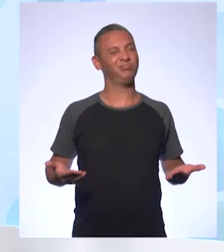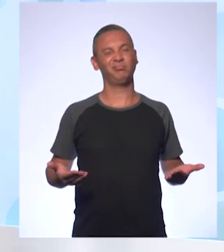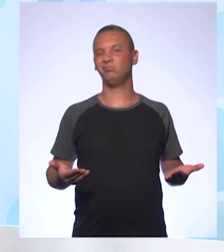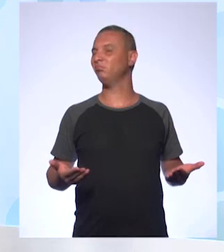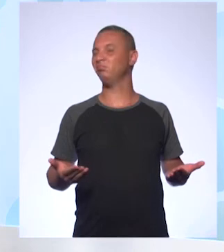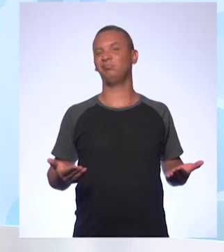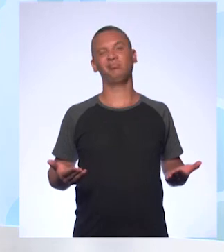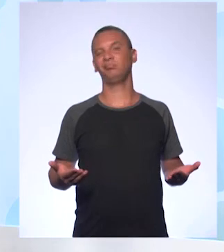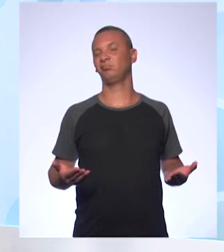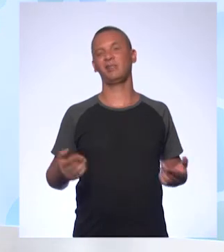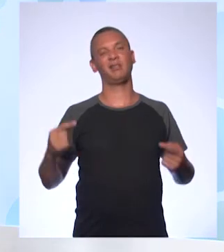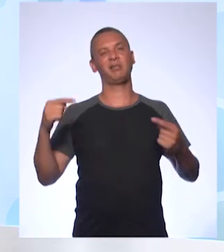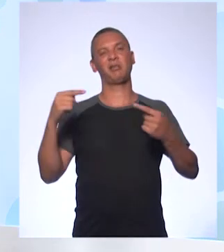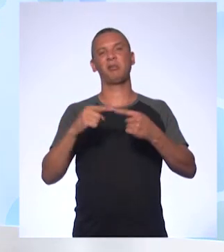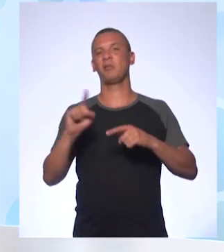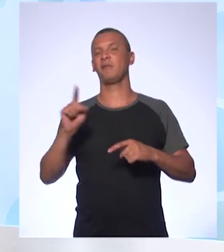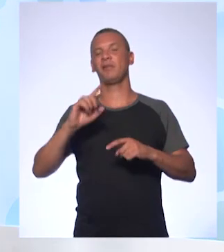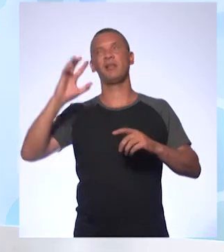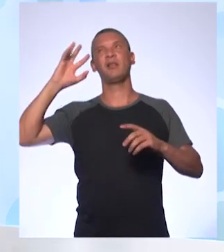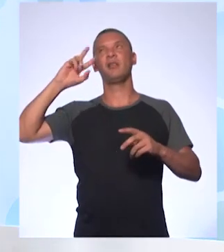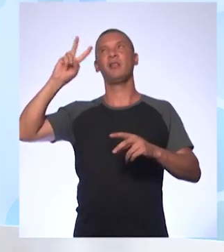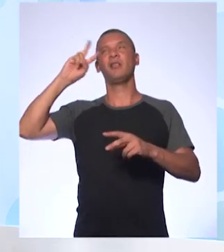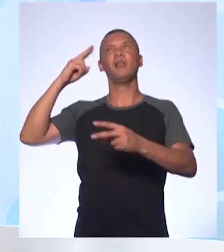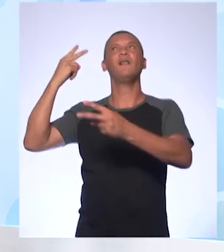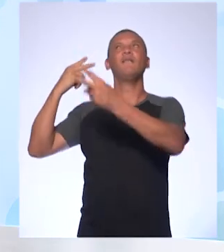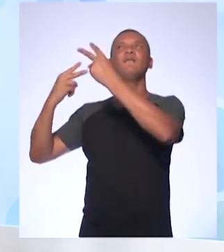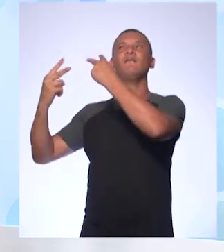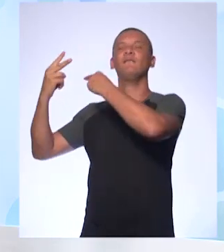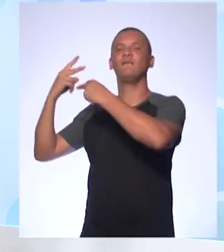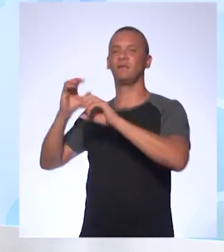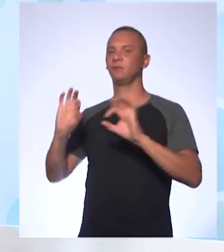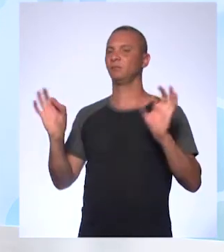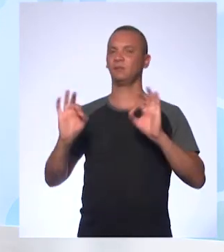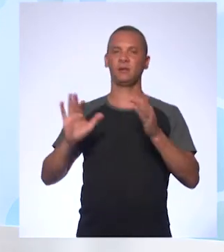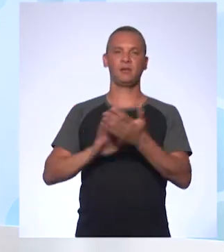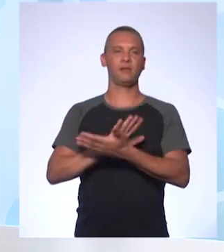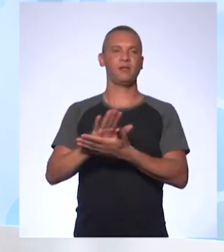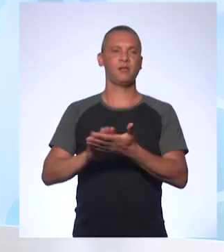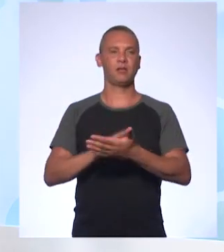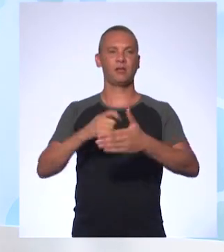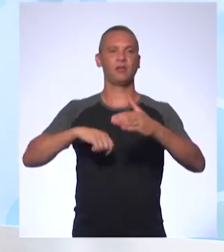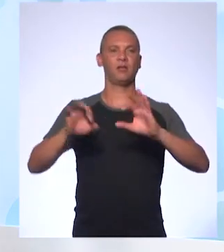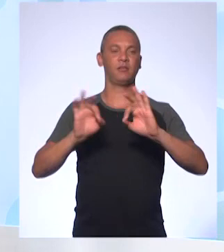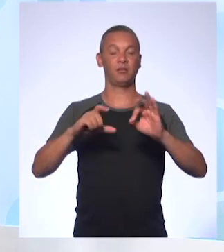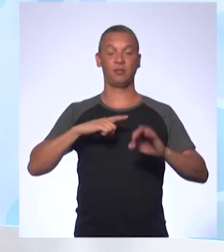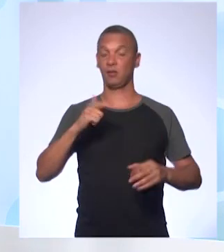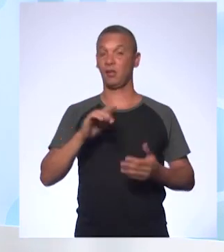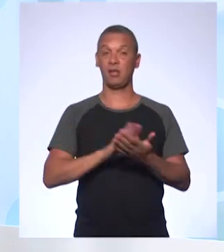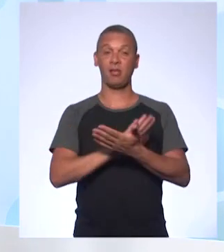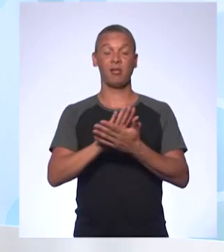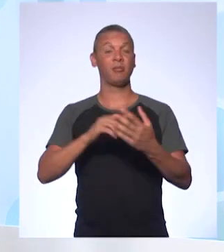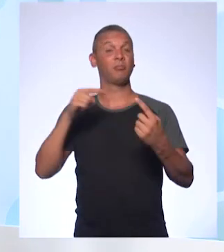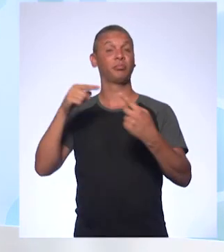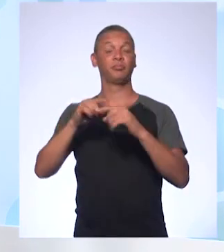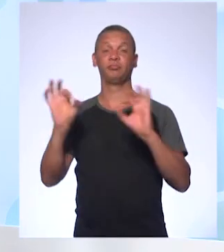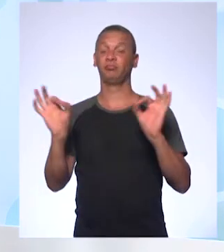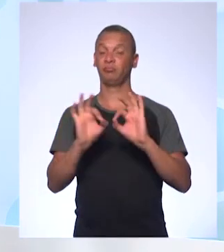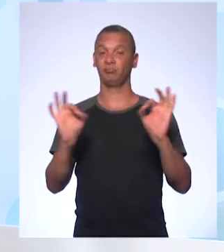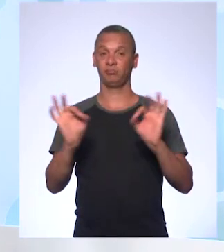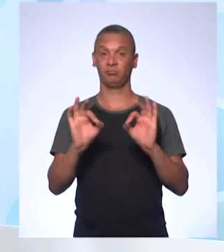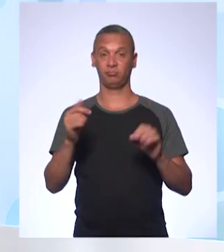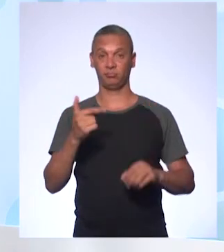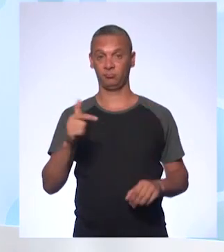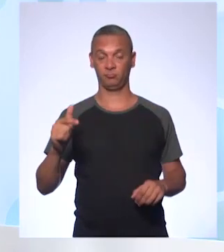momento fala da história, historicidade do alimento. Não tem essa informação